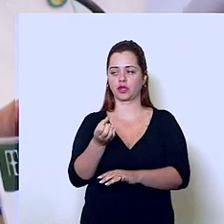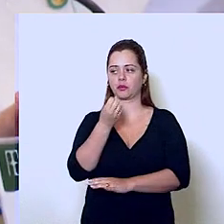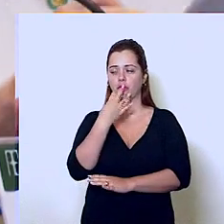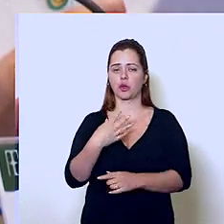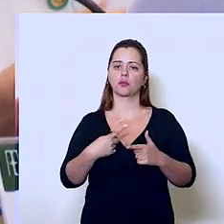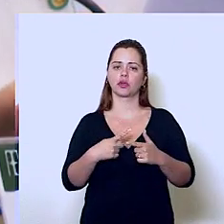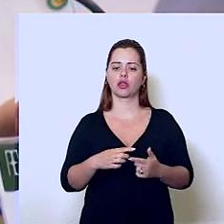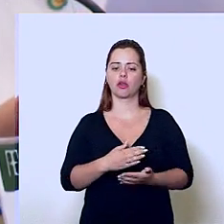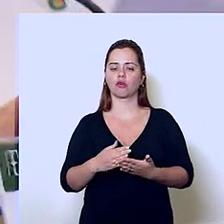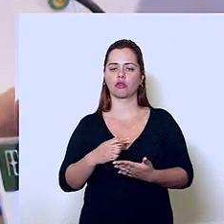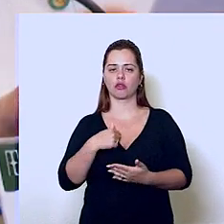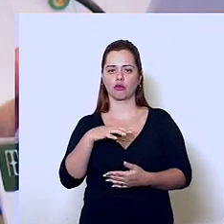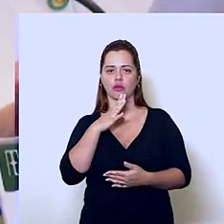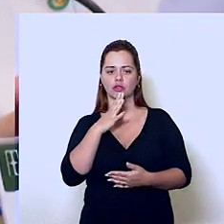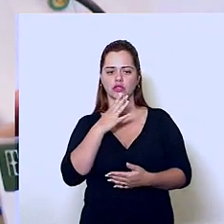Tarso, em dezembro de